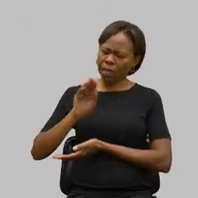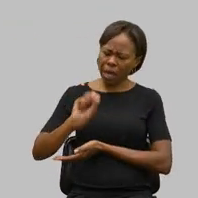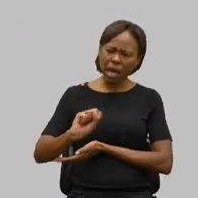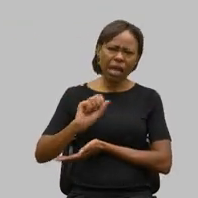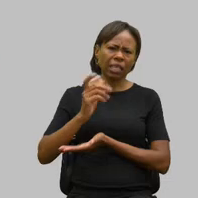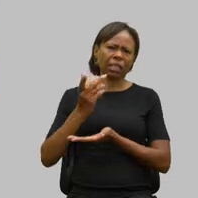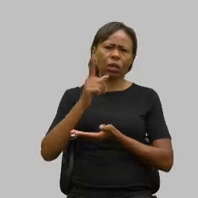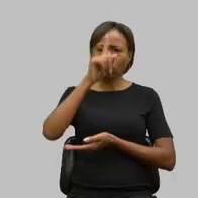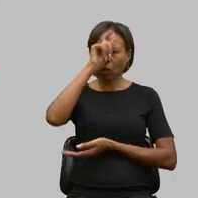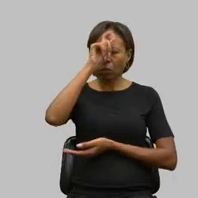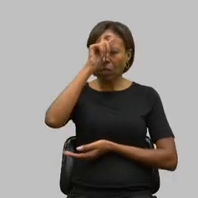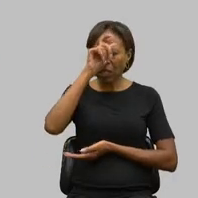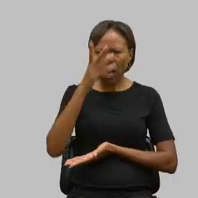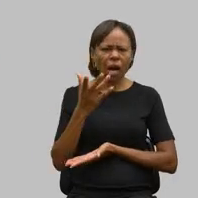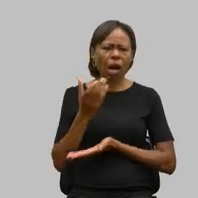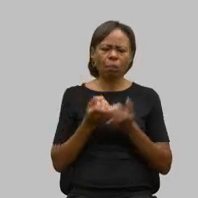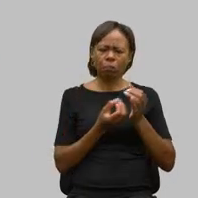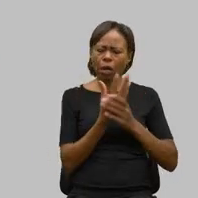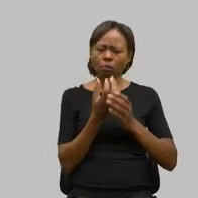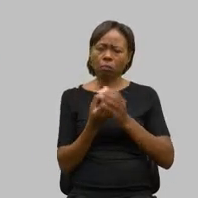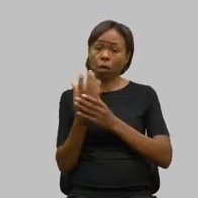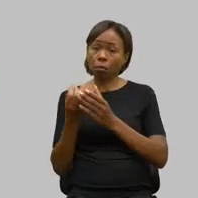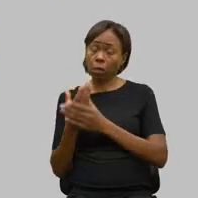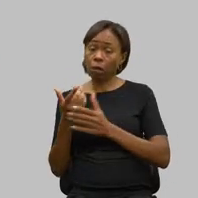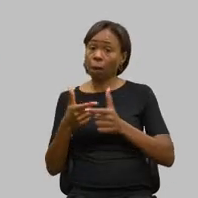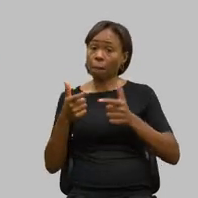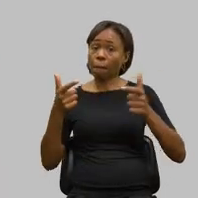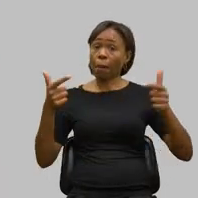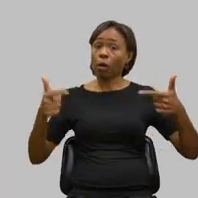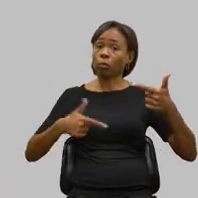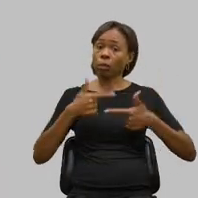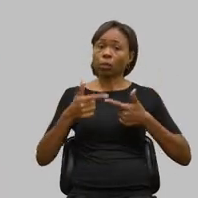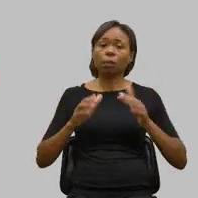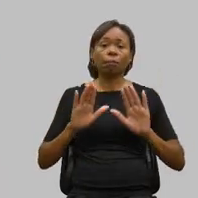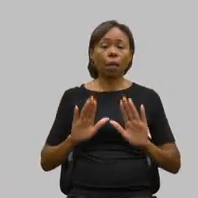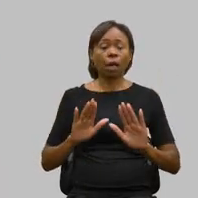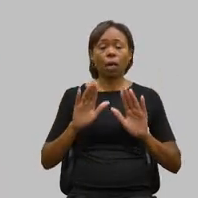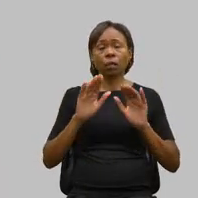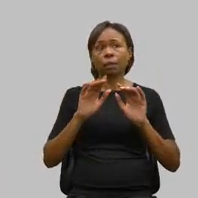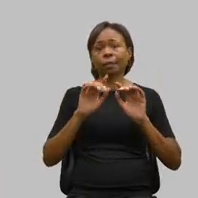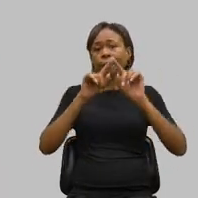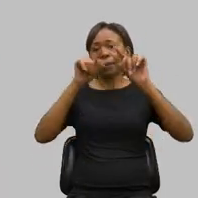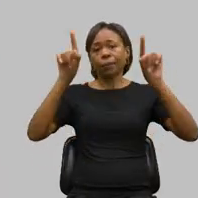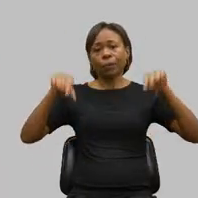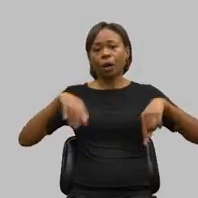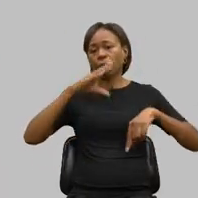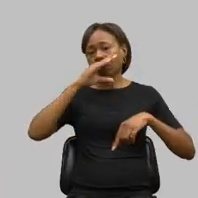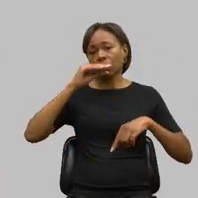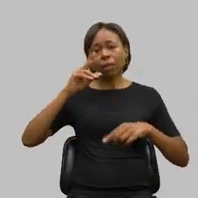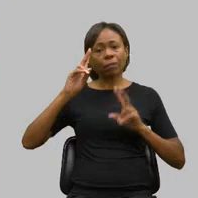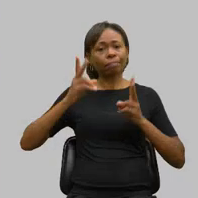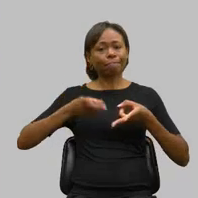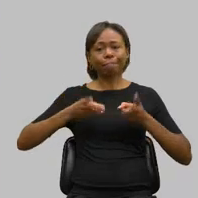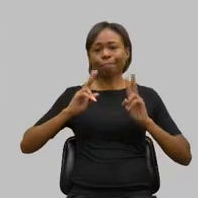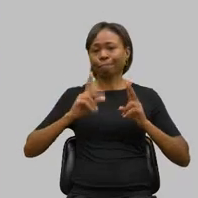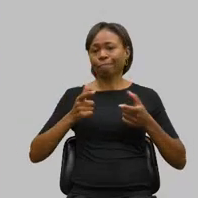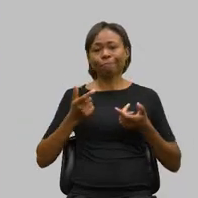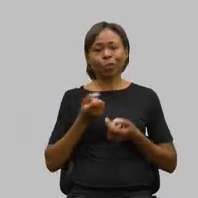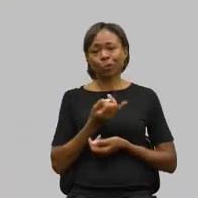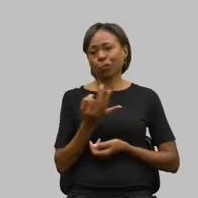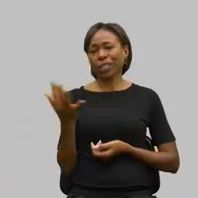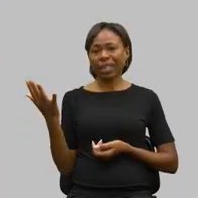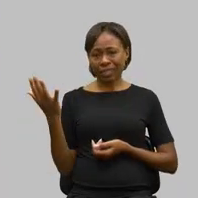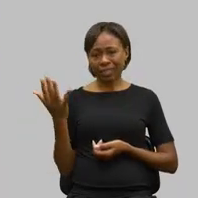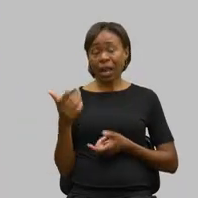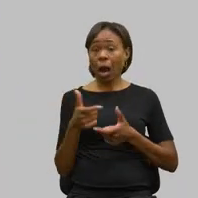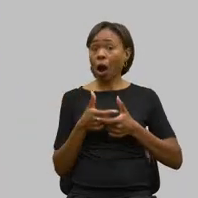a gente aumenta muito o trabalho, só que nós estamos com o mesmo pessoal. A LRF não nos permite aumento de pessoal. Então, certamente,